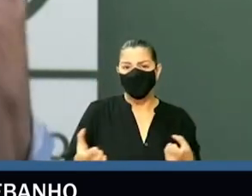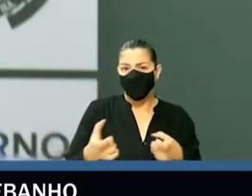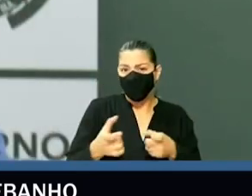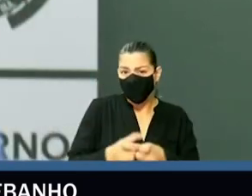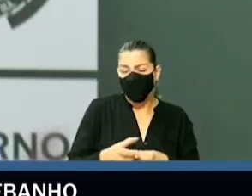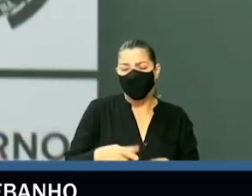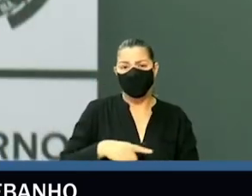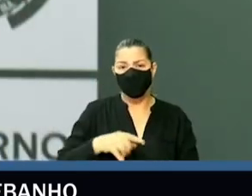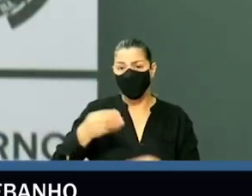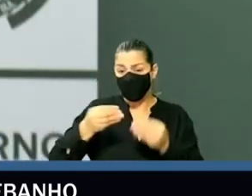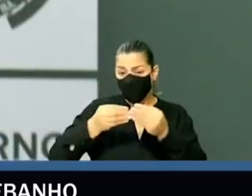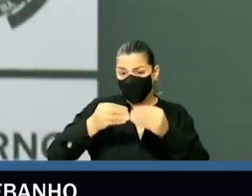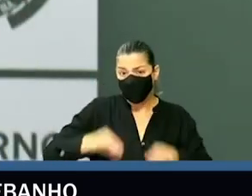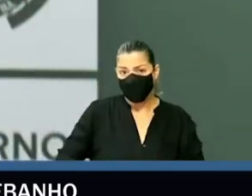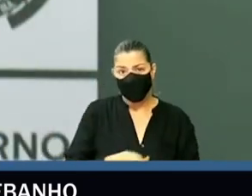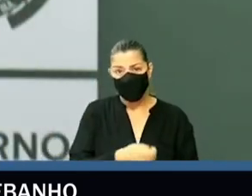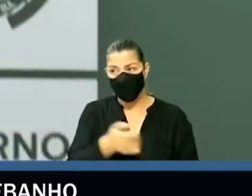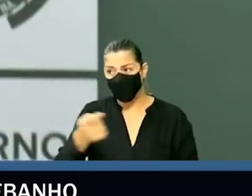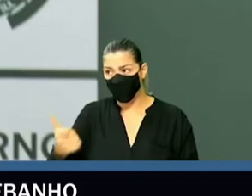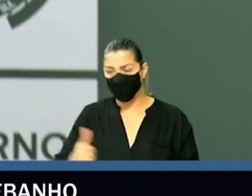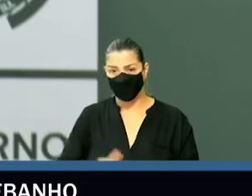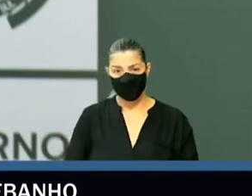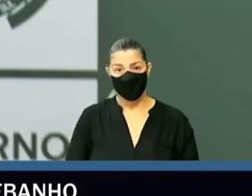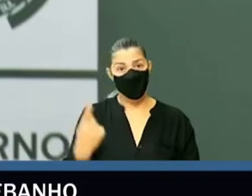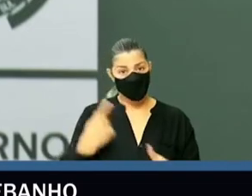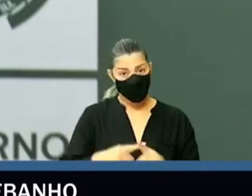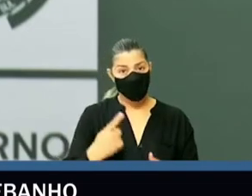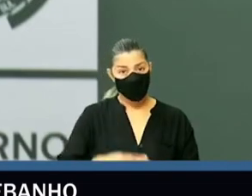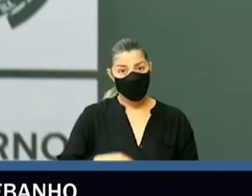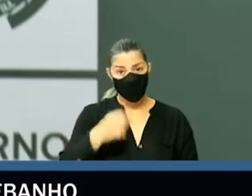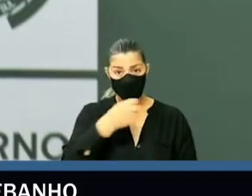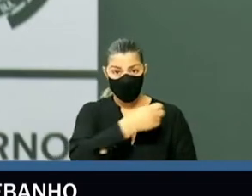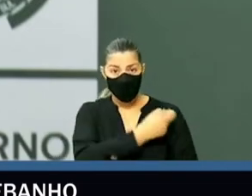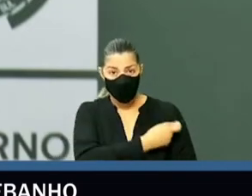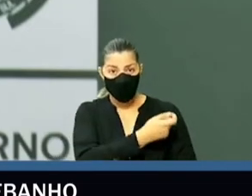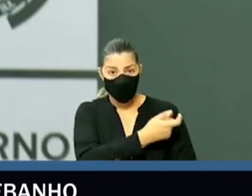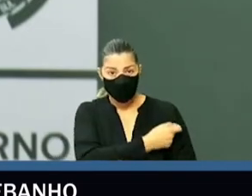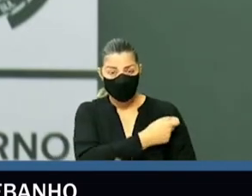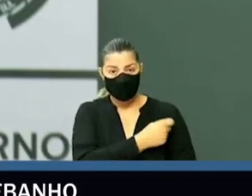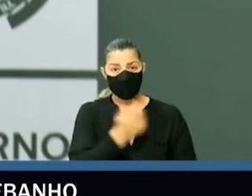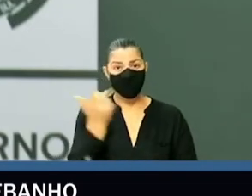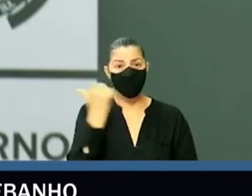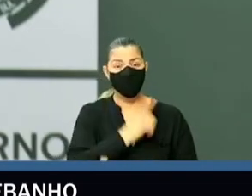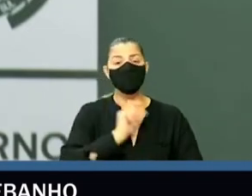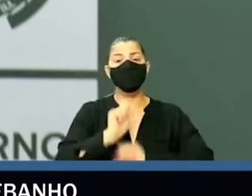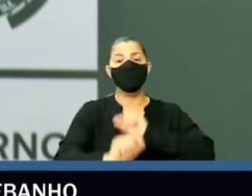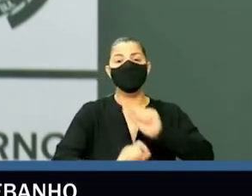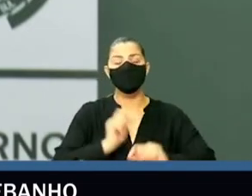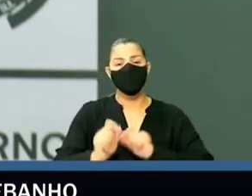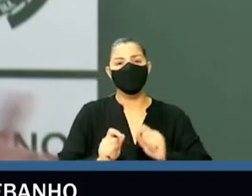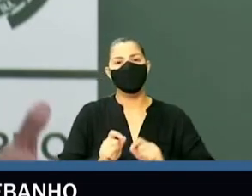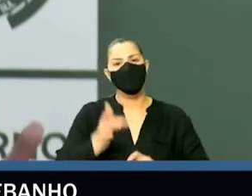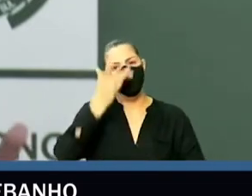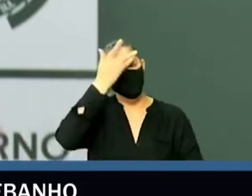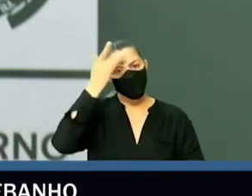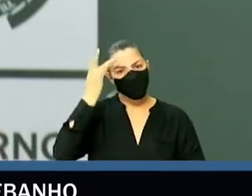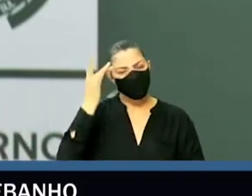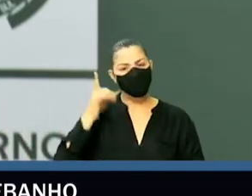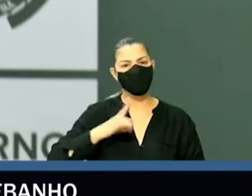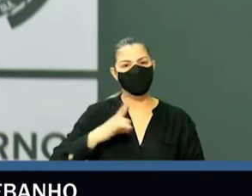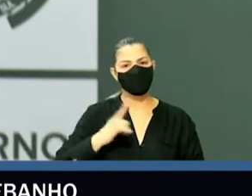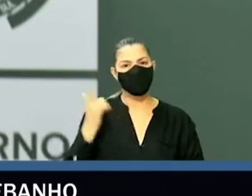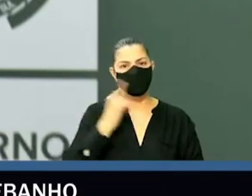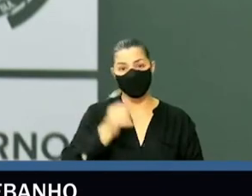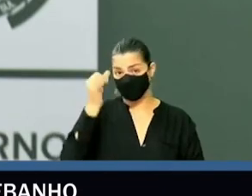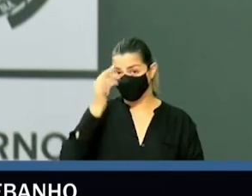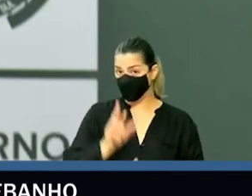vacinas existentes têm condições de poder fazer com que as pessoas tenham a possibilidade de, ao contrair a